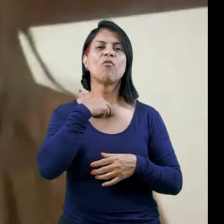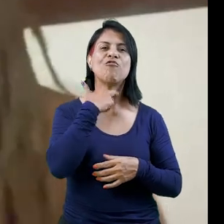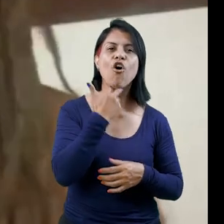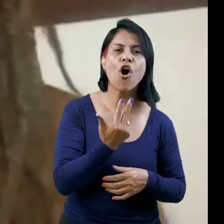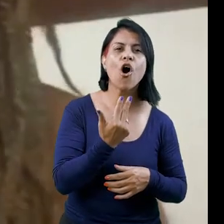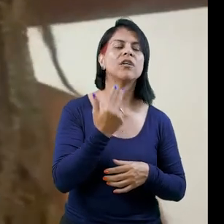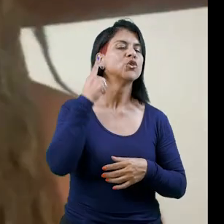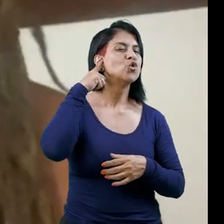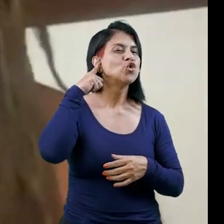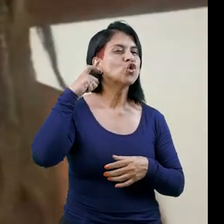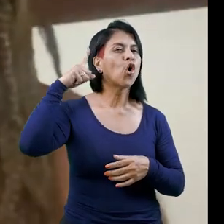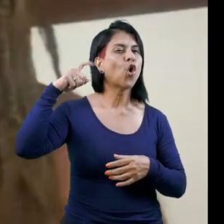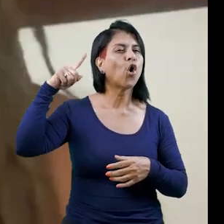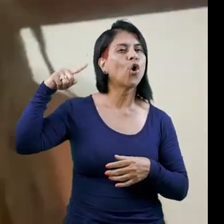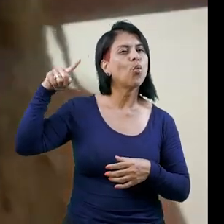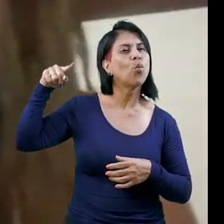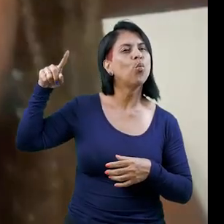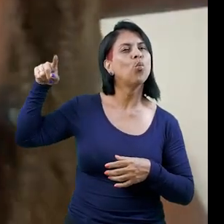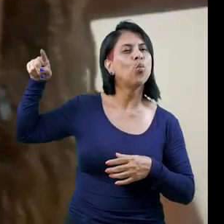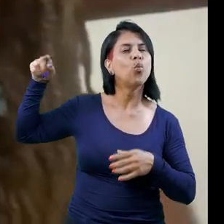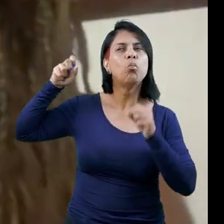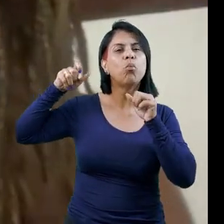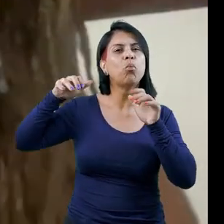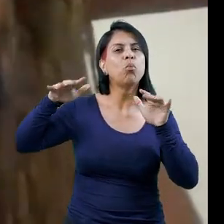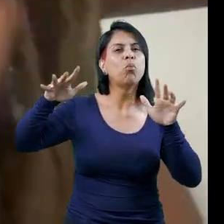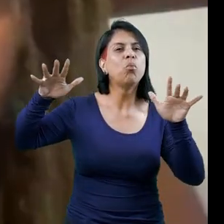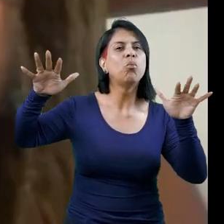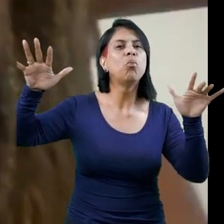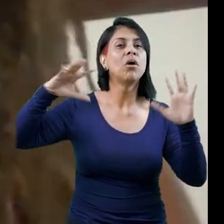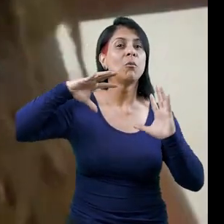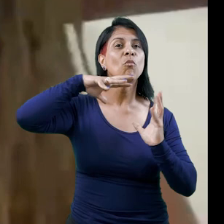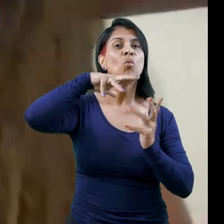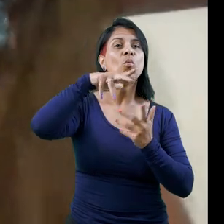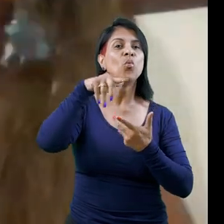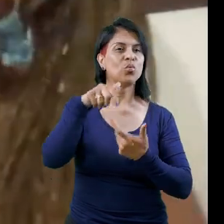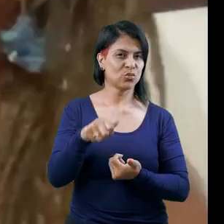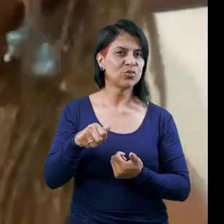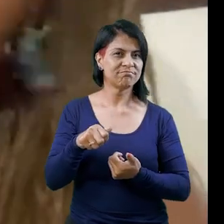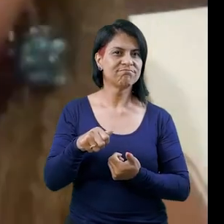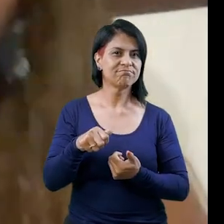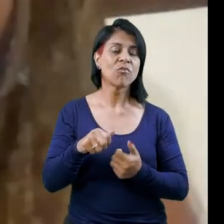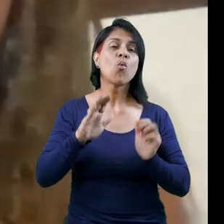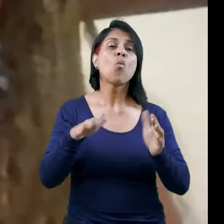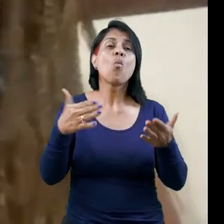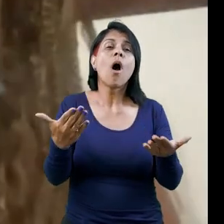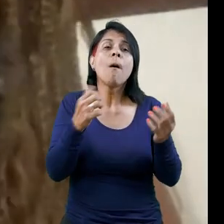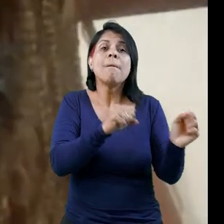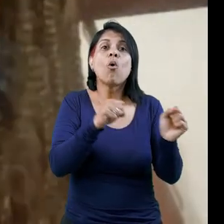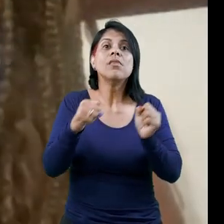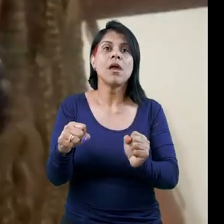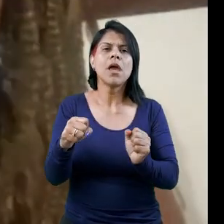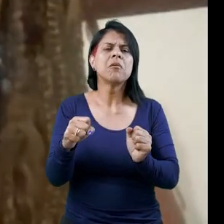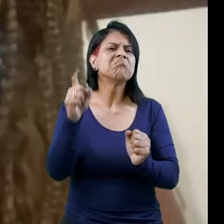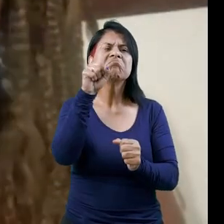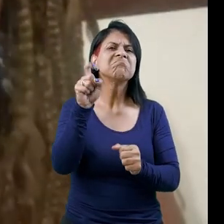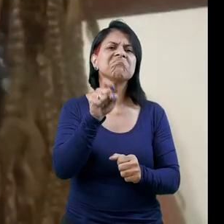ondas sonoras emitidas, se propagando no mundo. Qual é o poder disso tudo?